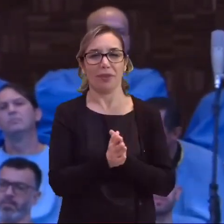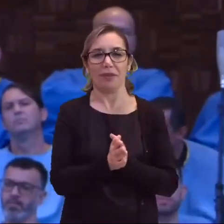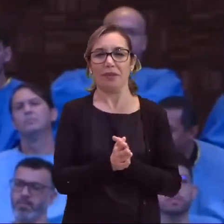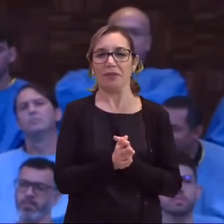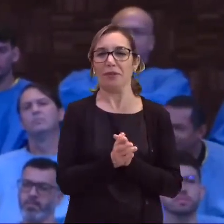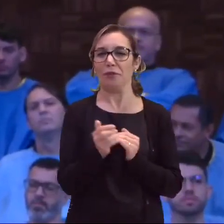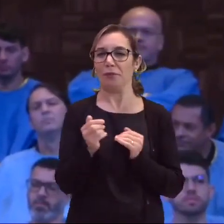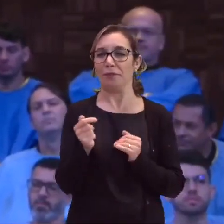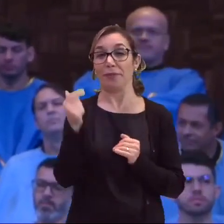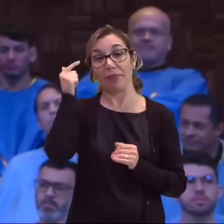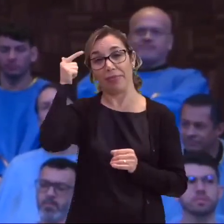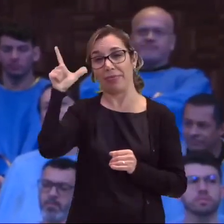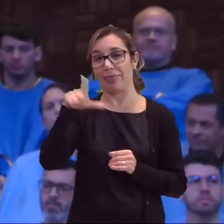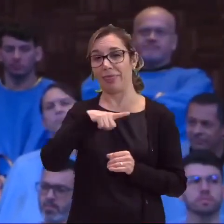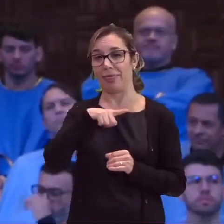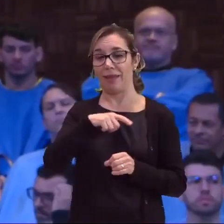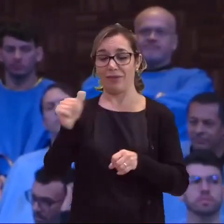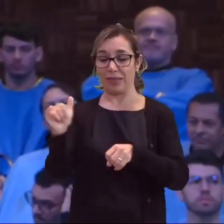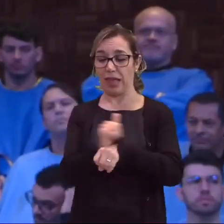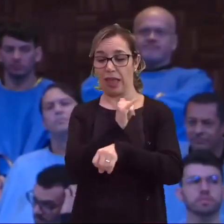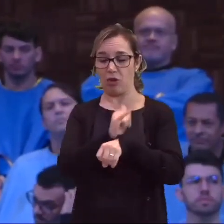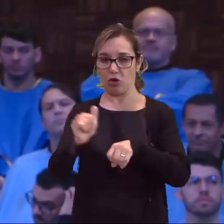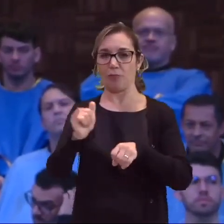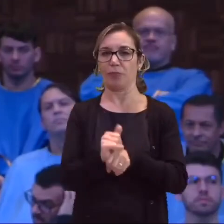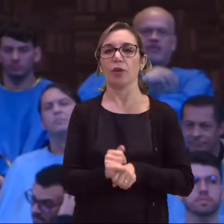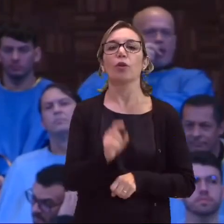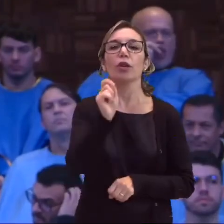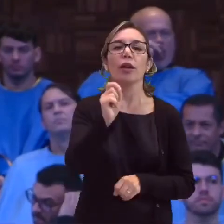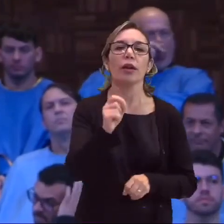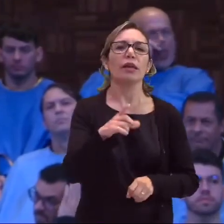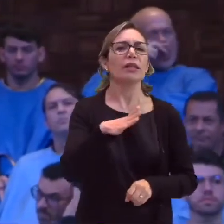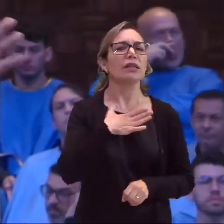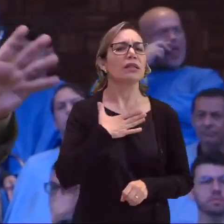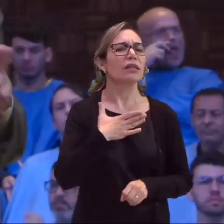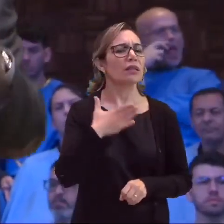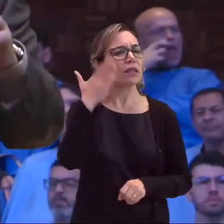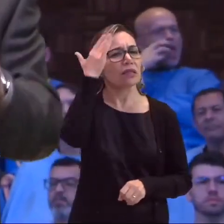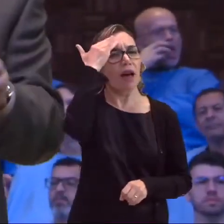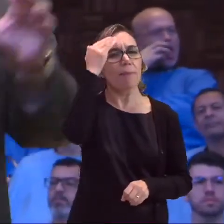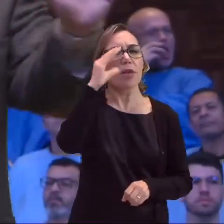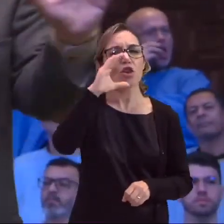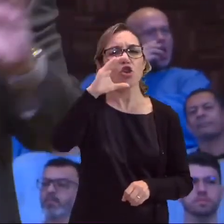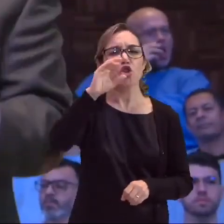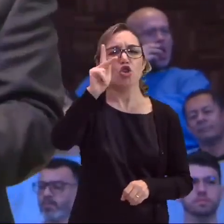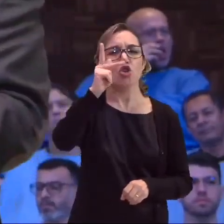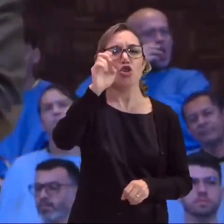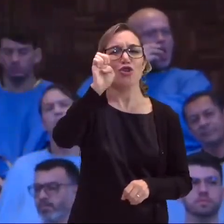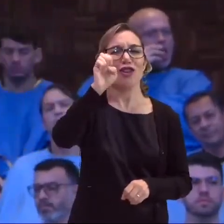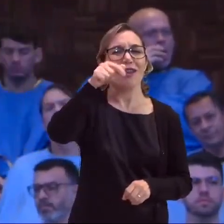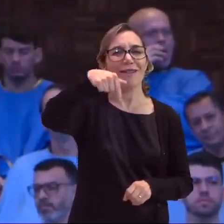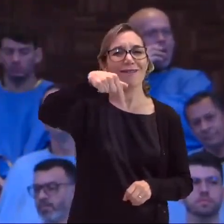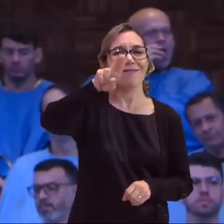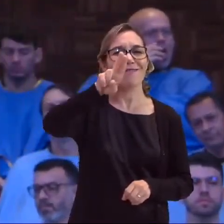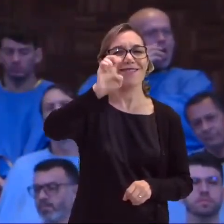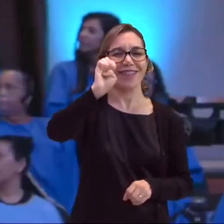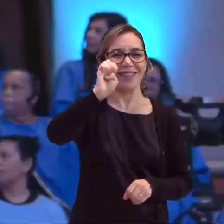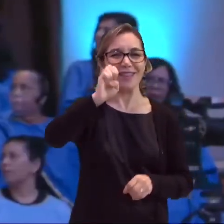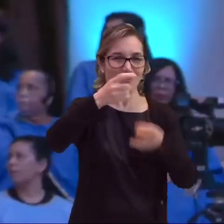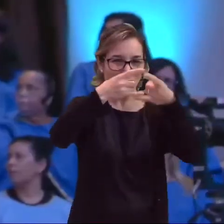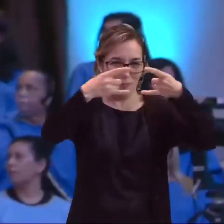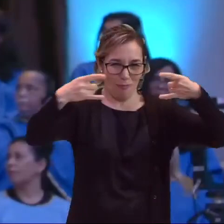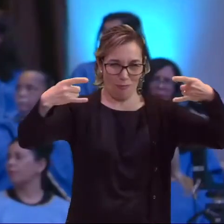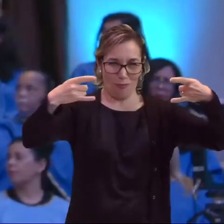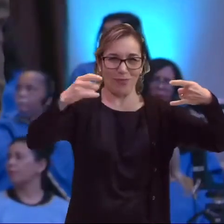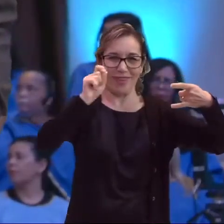vamos lá pegar o cheque você pode e a semana que vem não não tem problema só que eu deposito a semana que vem não tem